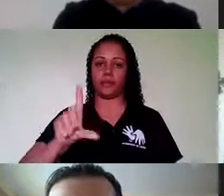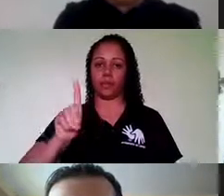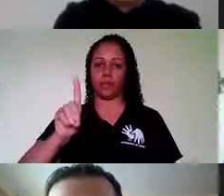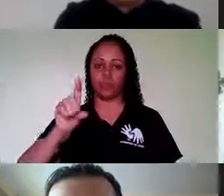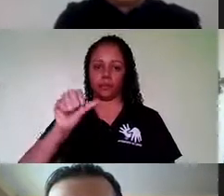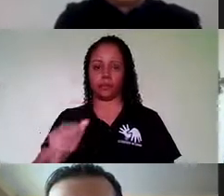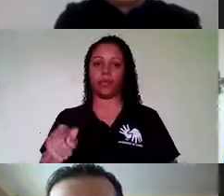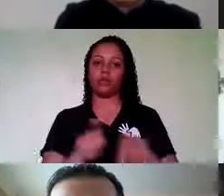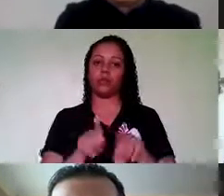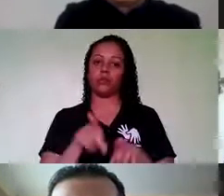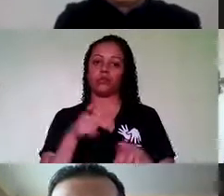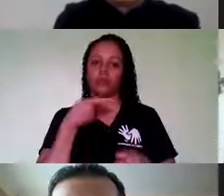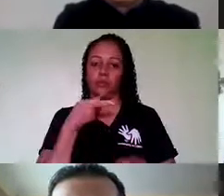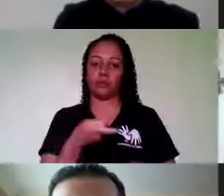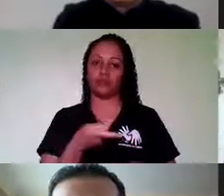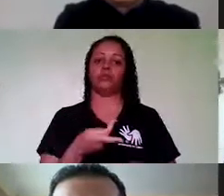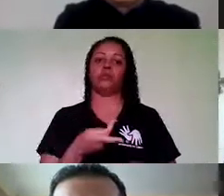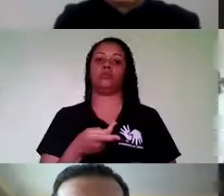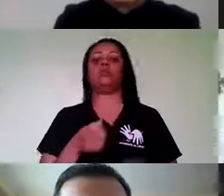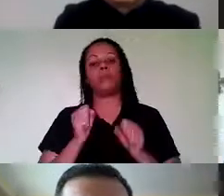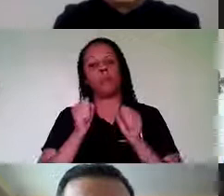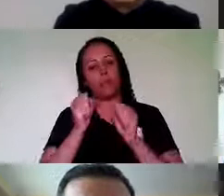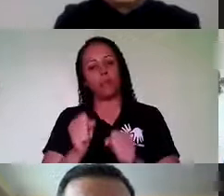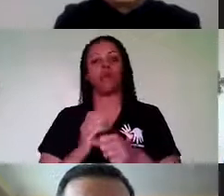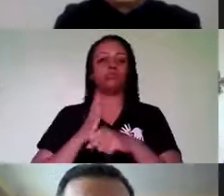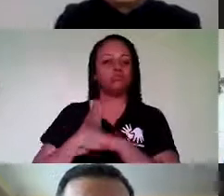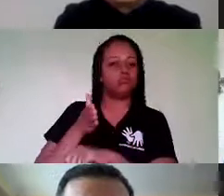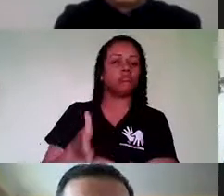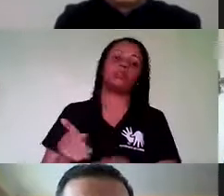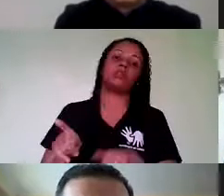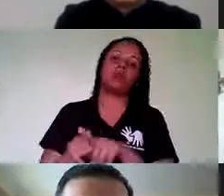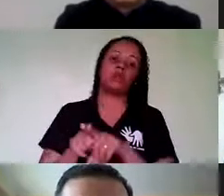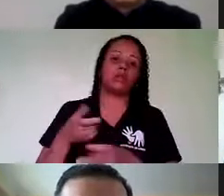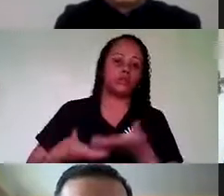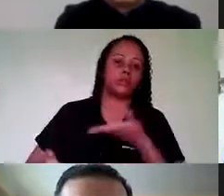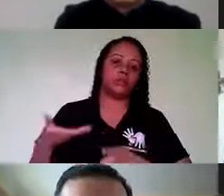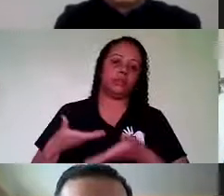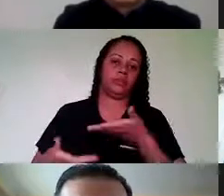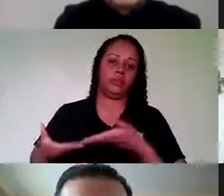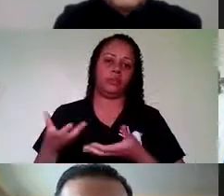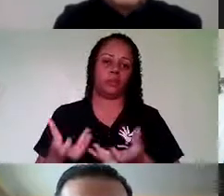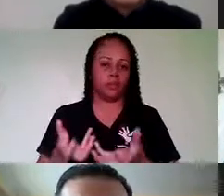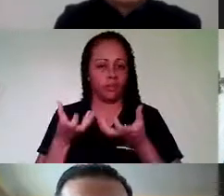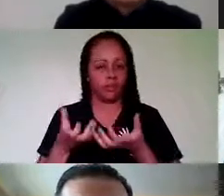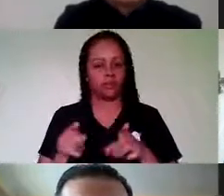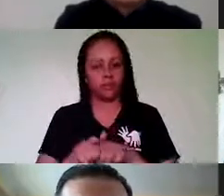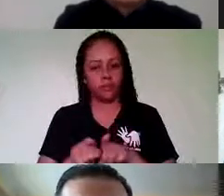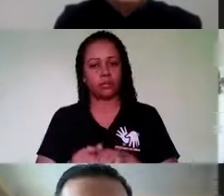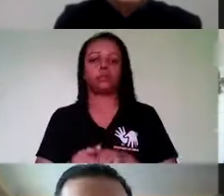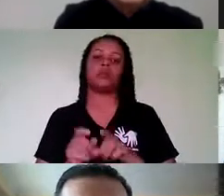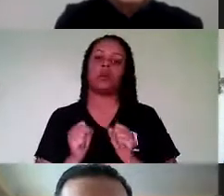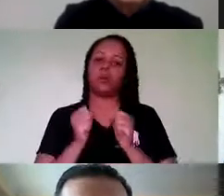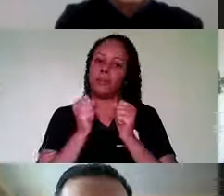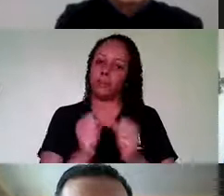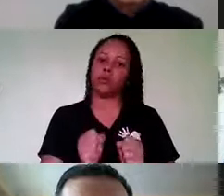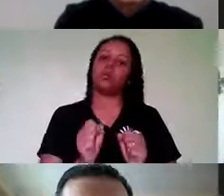como o Clemente disse, se porventura outros presidentes de centrais quiserem participar, também a gente pode dar um jeito de